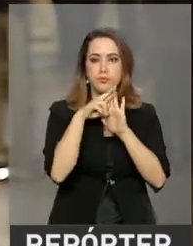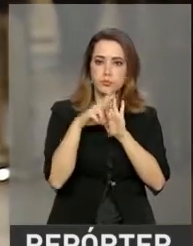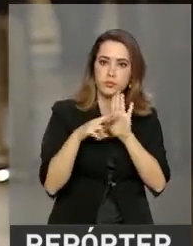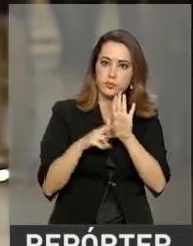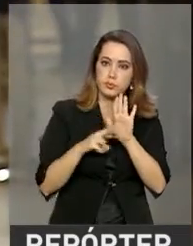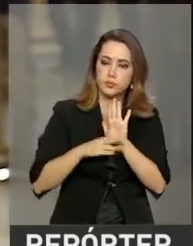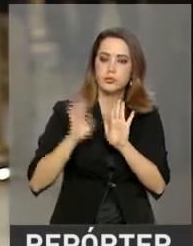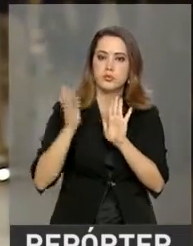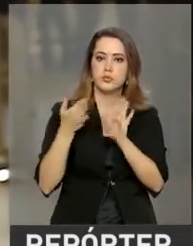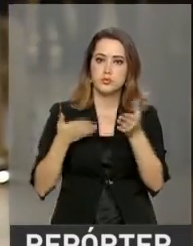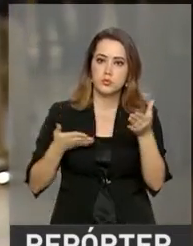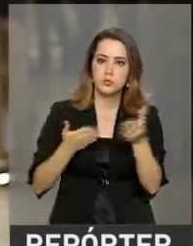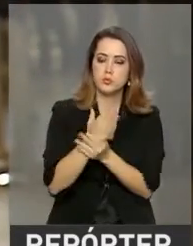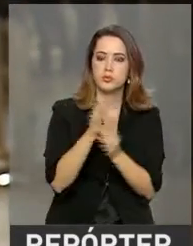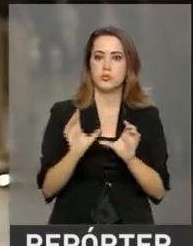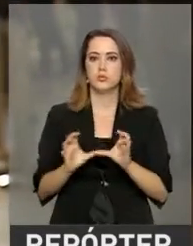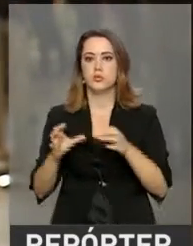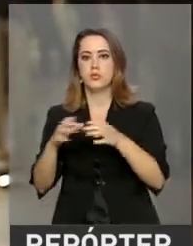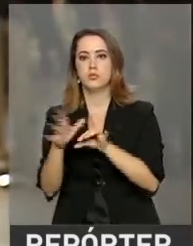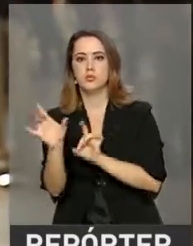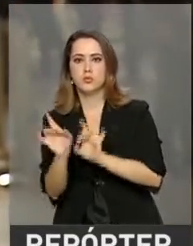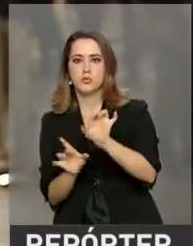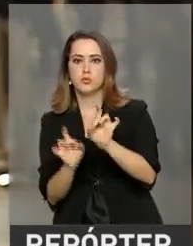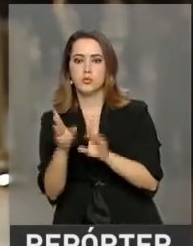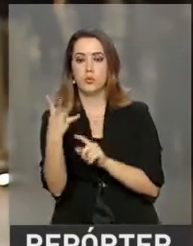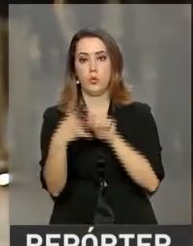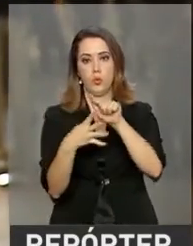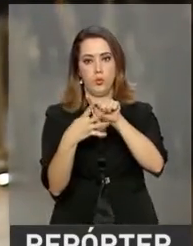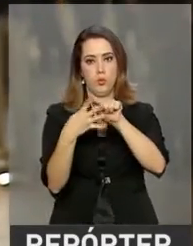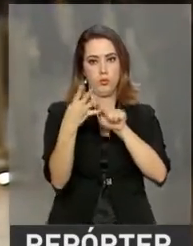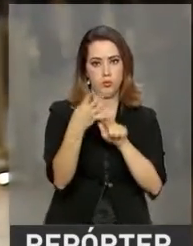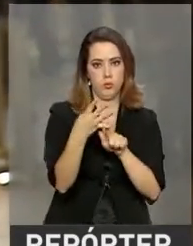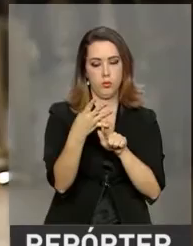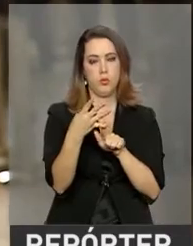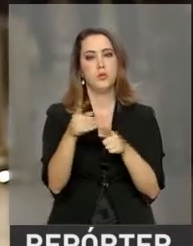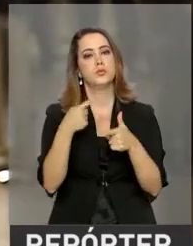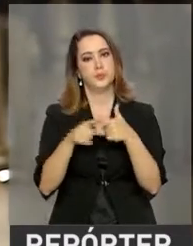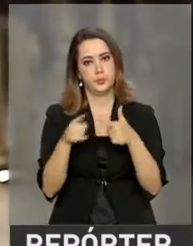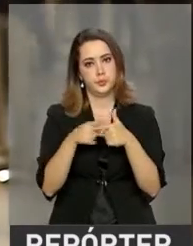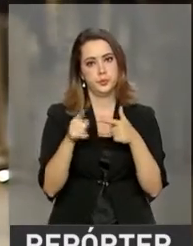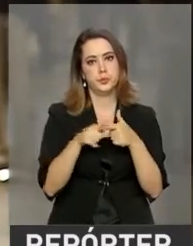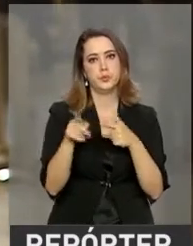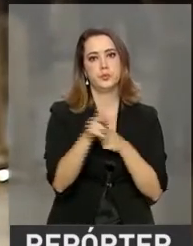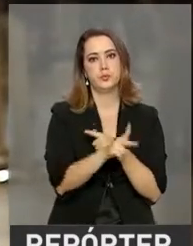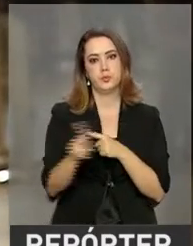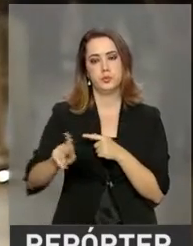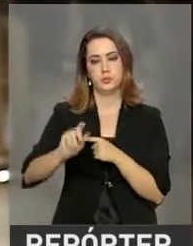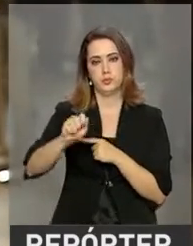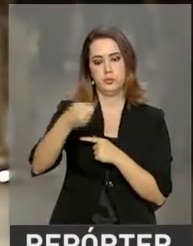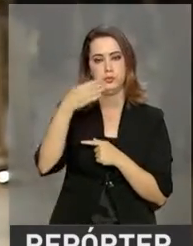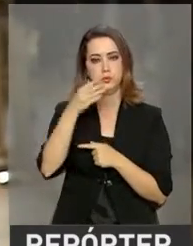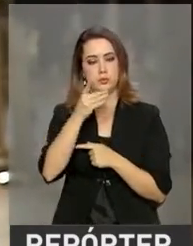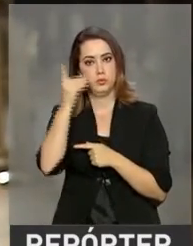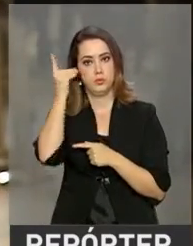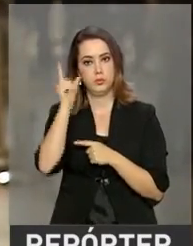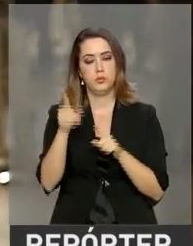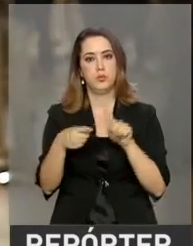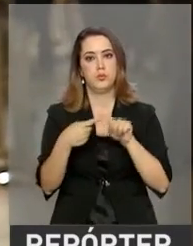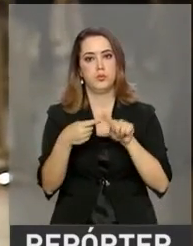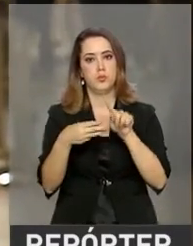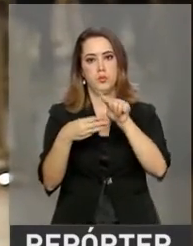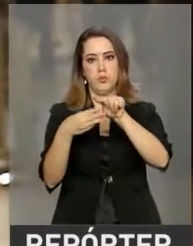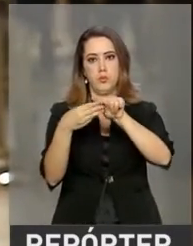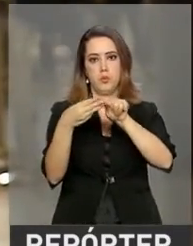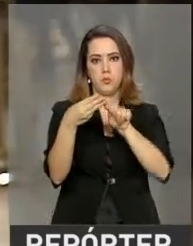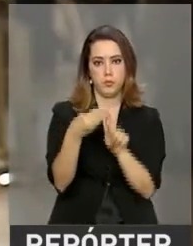aprovado em comissão especial aponta quatro crimes cometidos pela presidenta afastada no ano passado três decretos que abriram